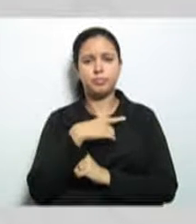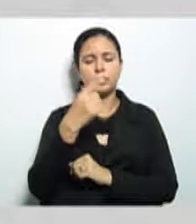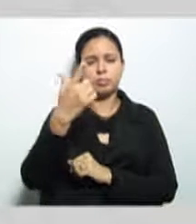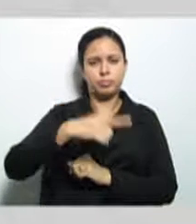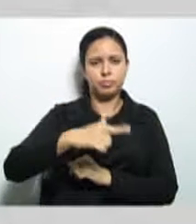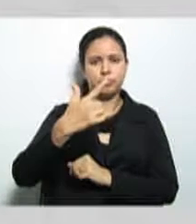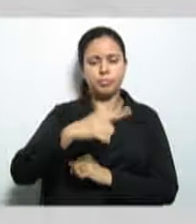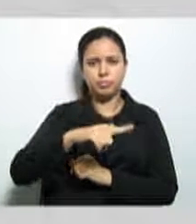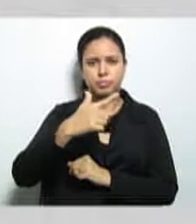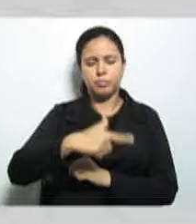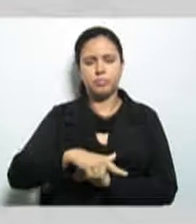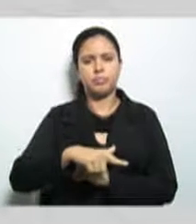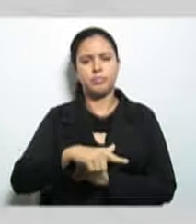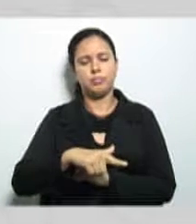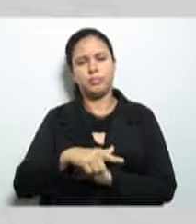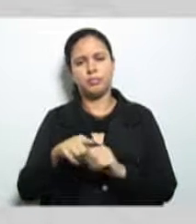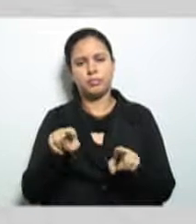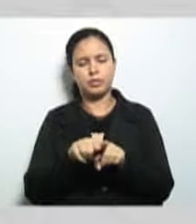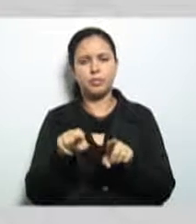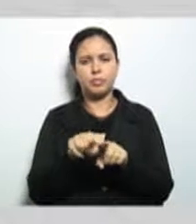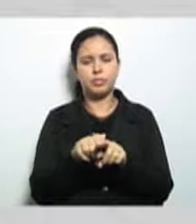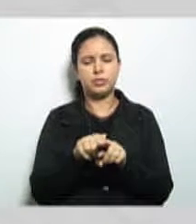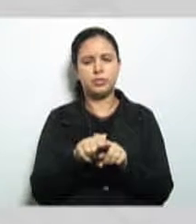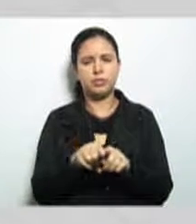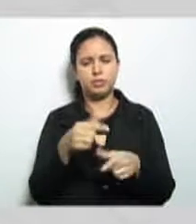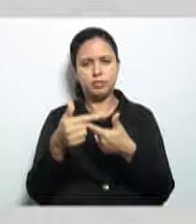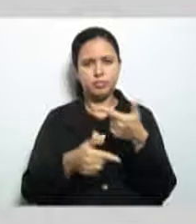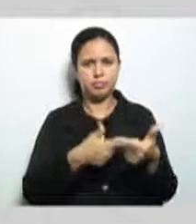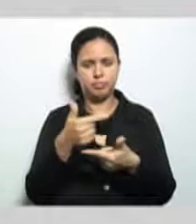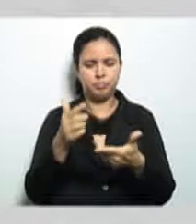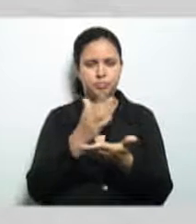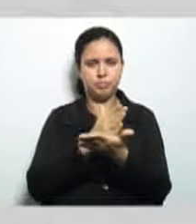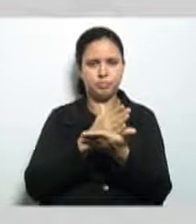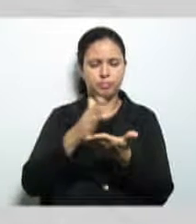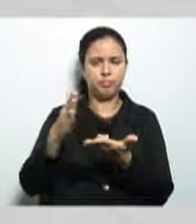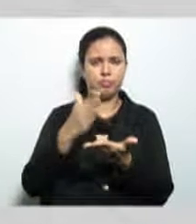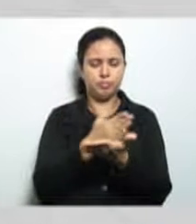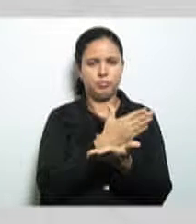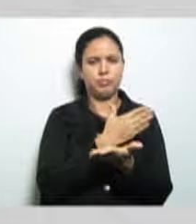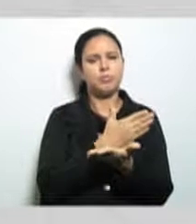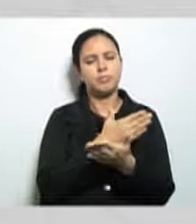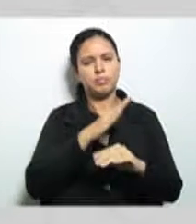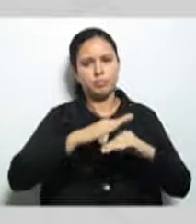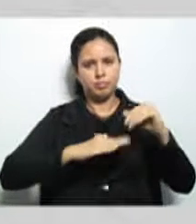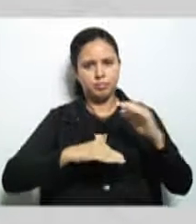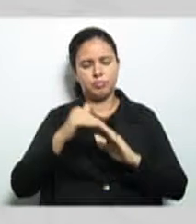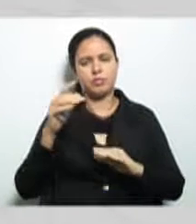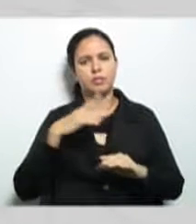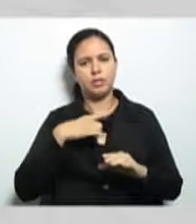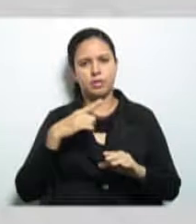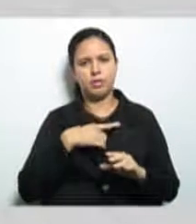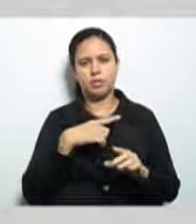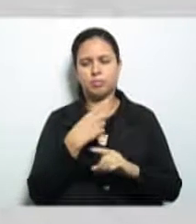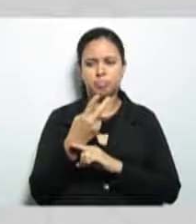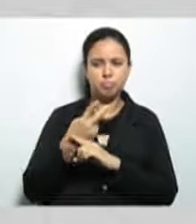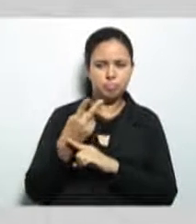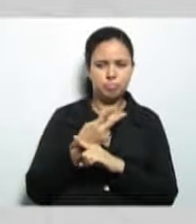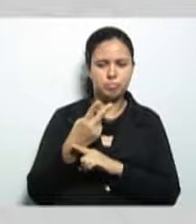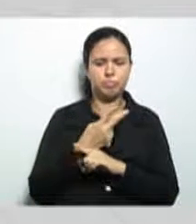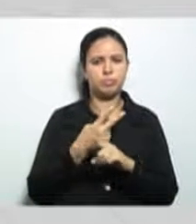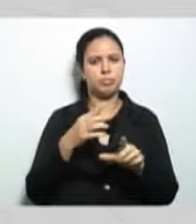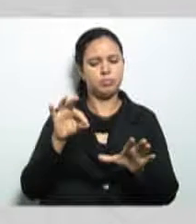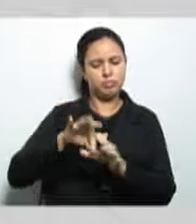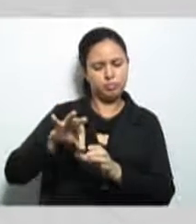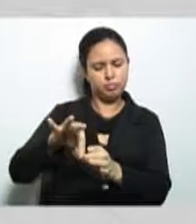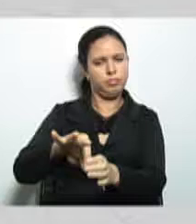colocar também que o trabalho era separado por funções, ou seja, tinha aquele que caçava, tinha aquele que